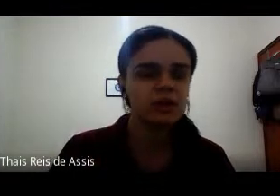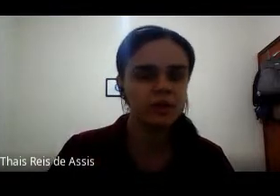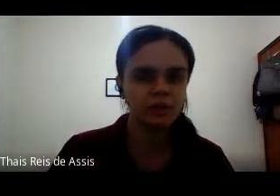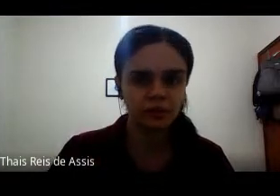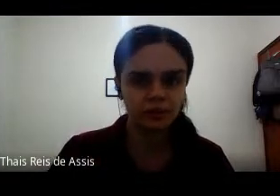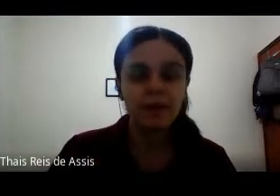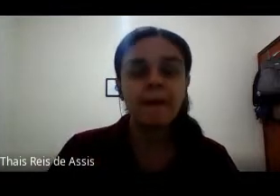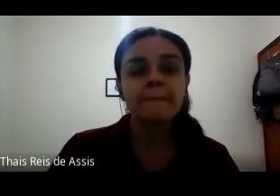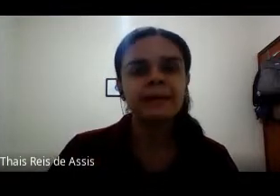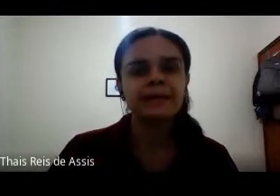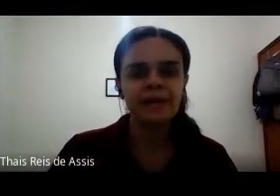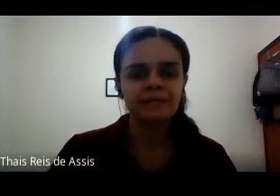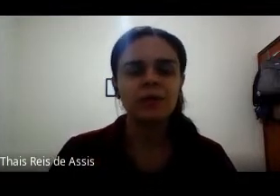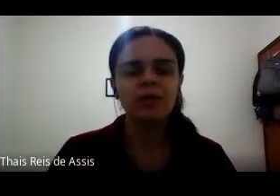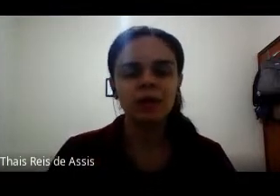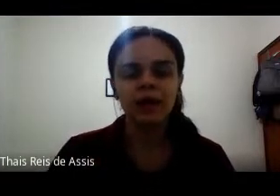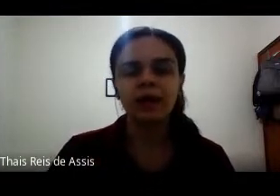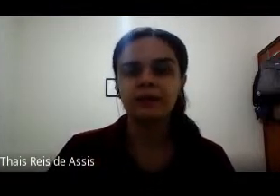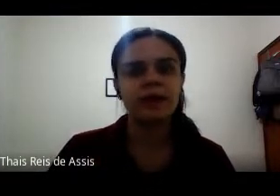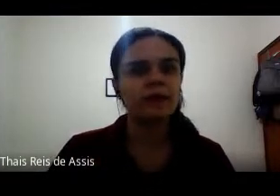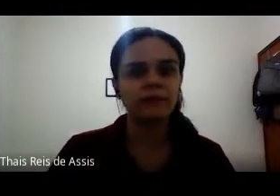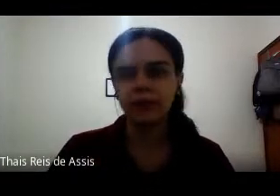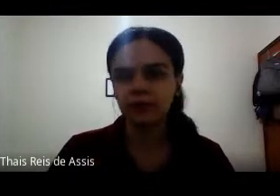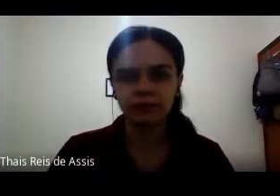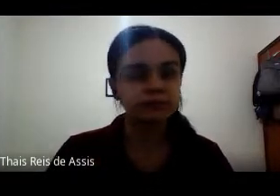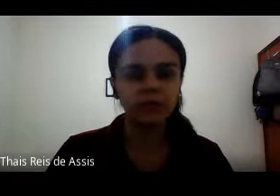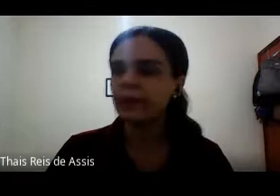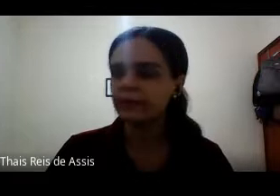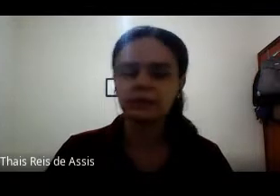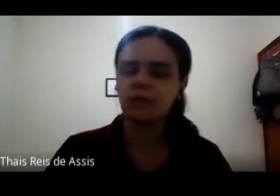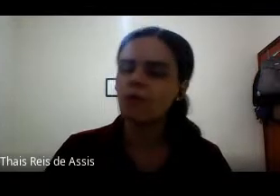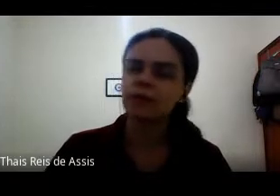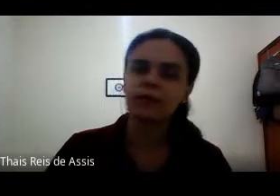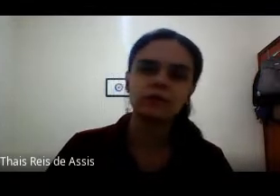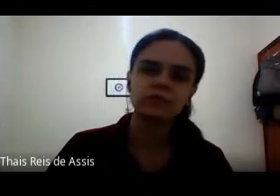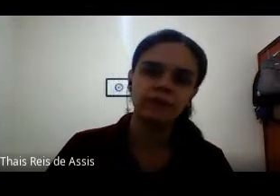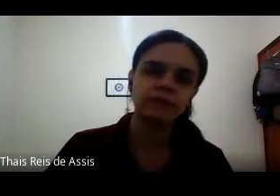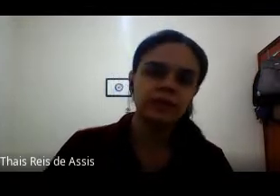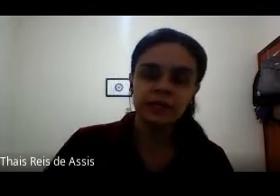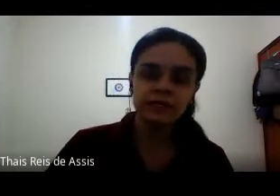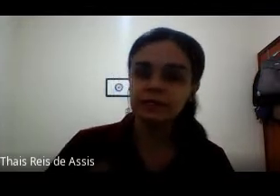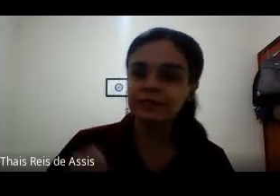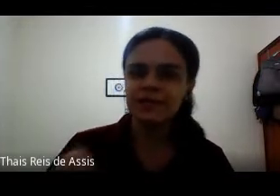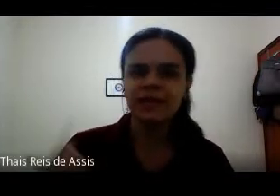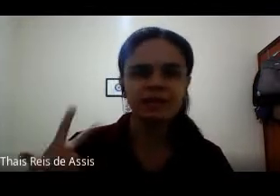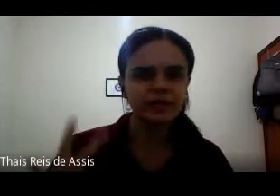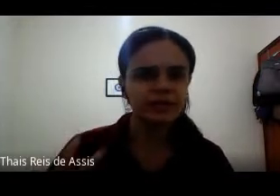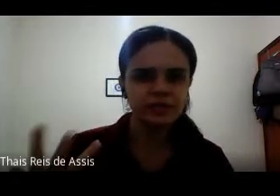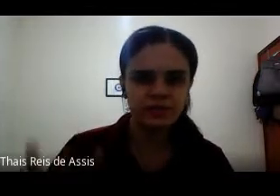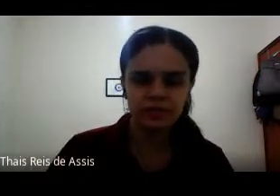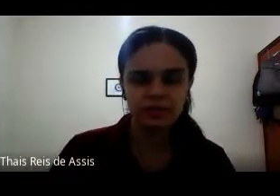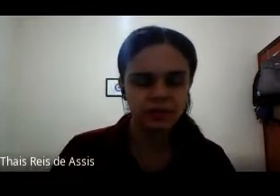transmitir conteúdo. Mas a escola, ela é ideal? Não, não é. Tal como ela está hoje, não. Existem uma série